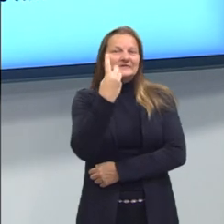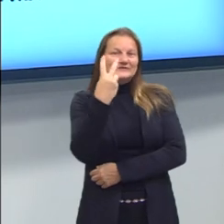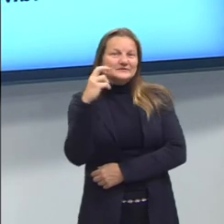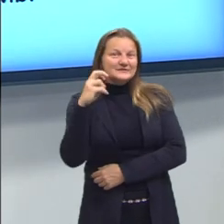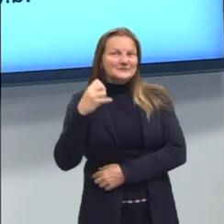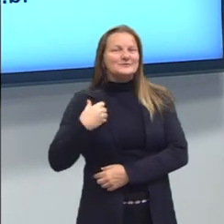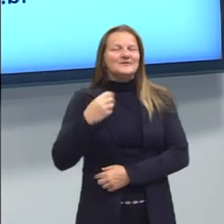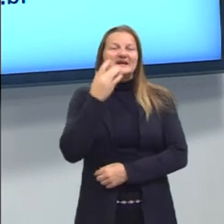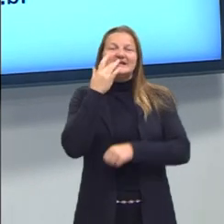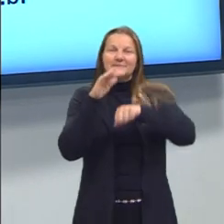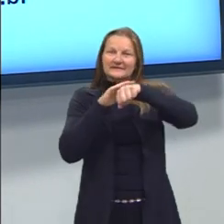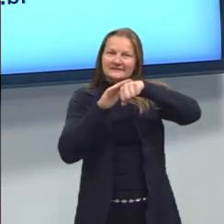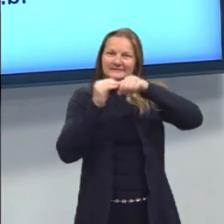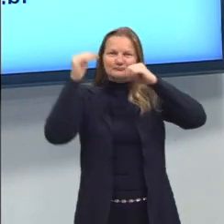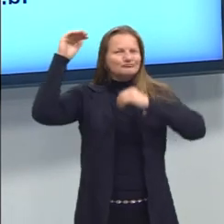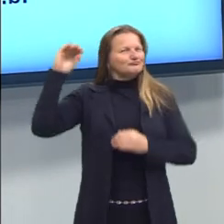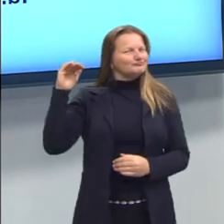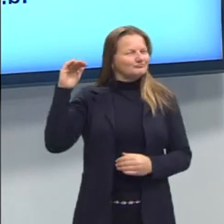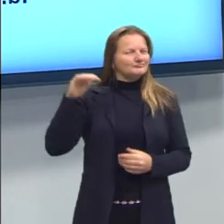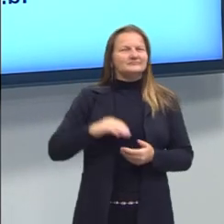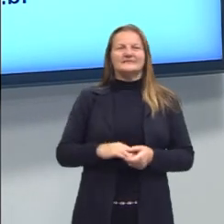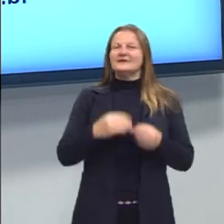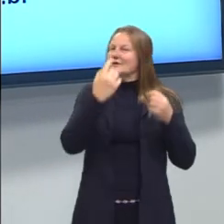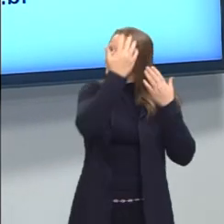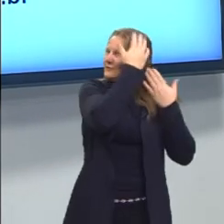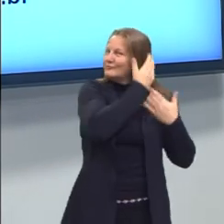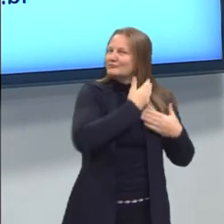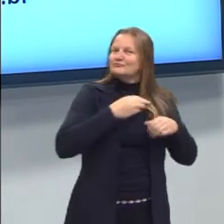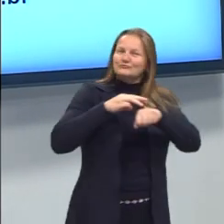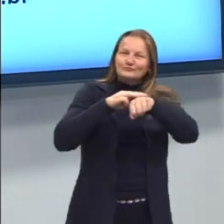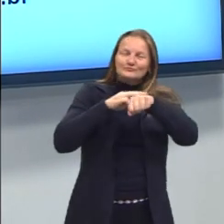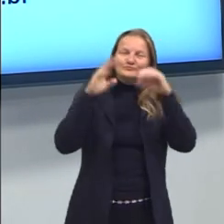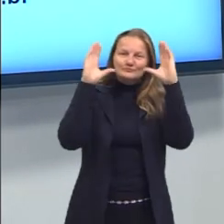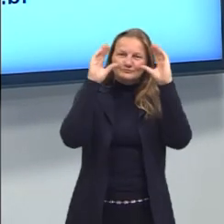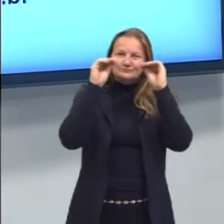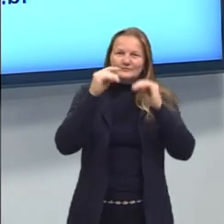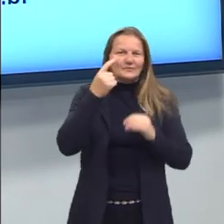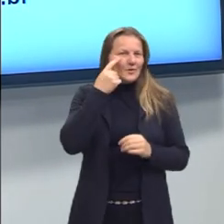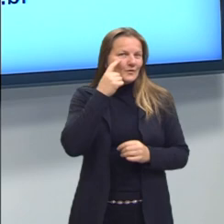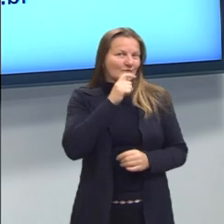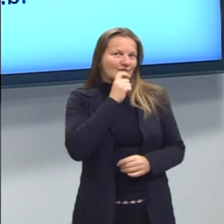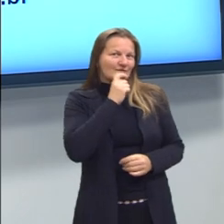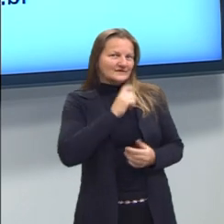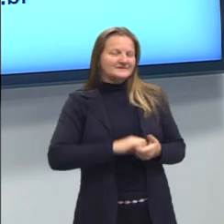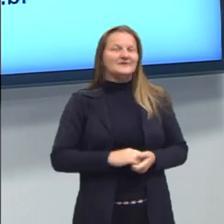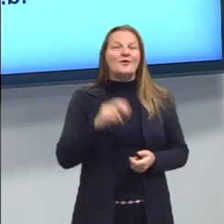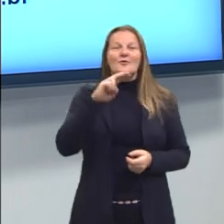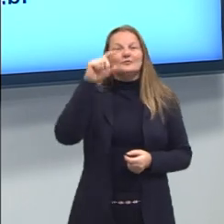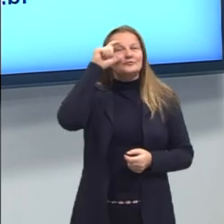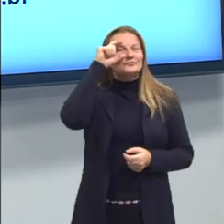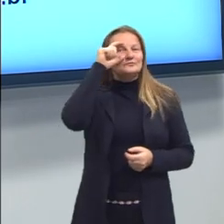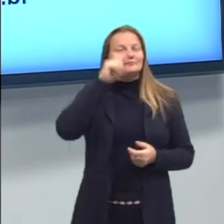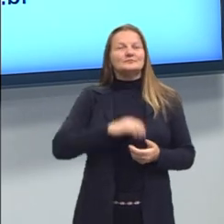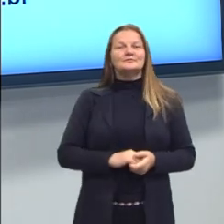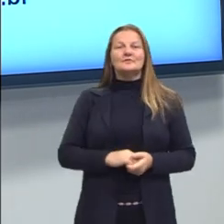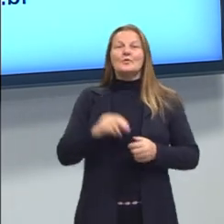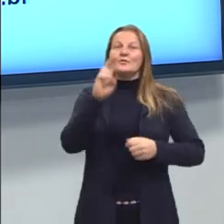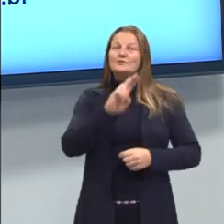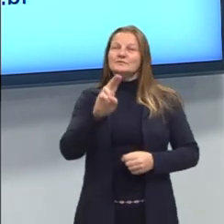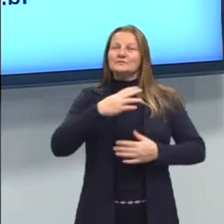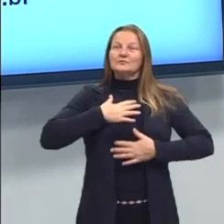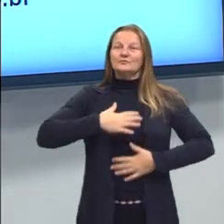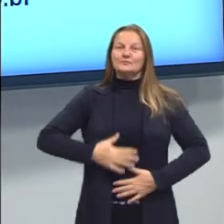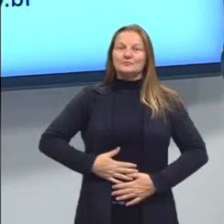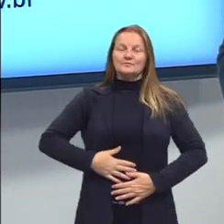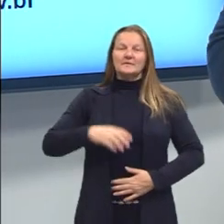sou branca de baixa estatura cabelos castanhos escuros olhos verdes uso óculos tá